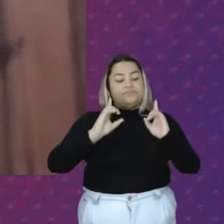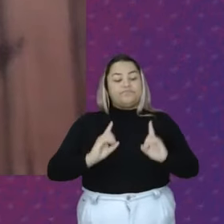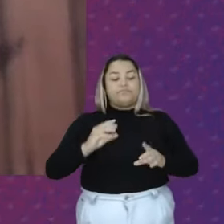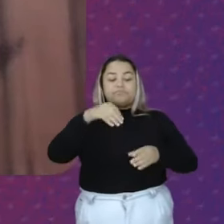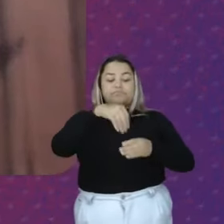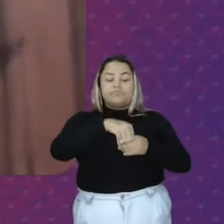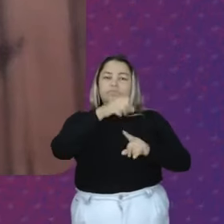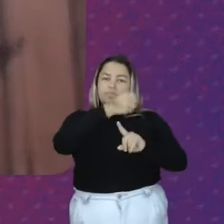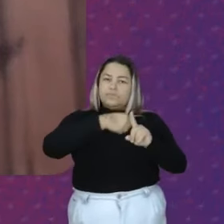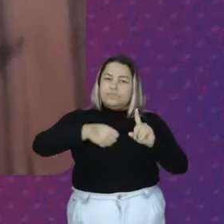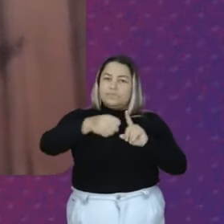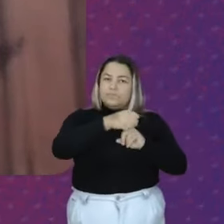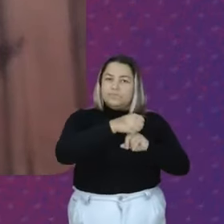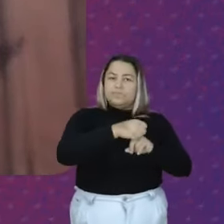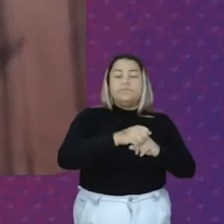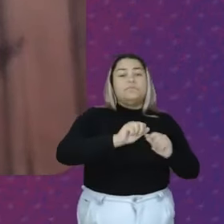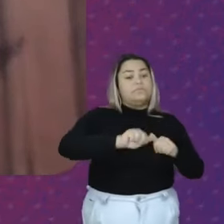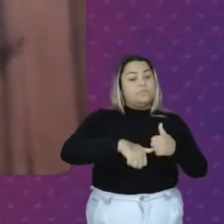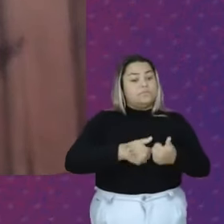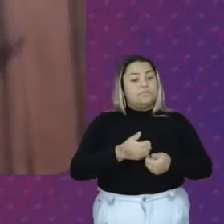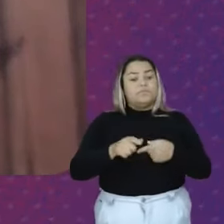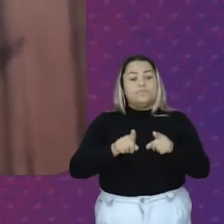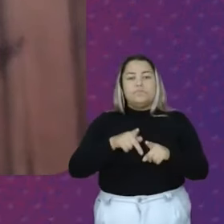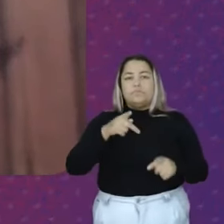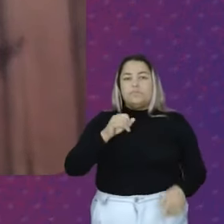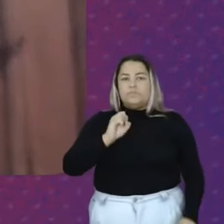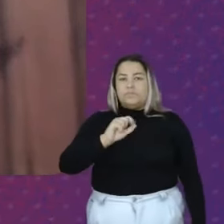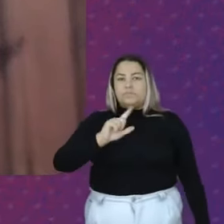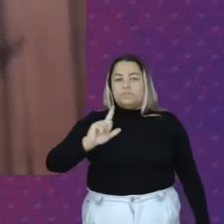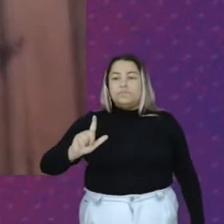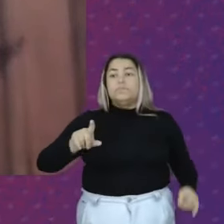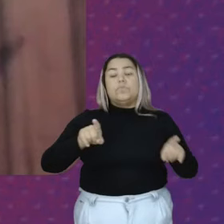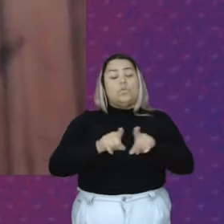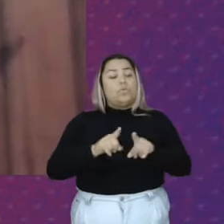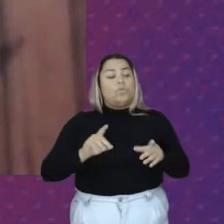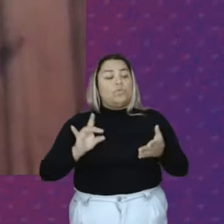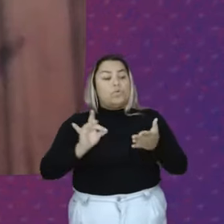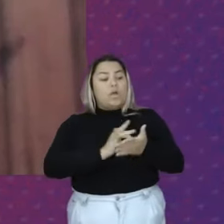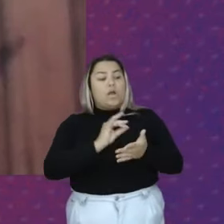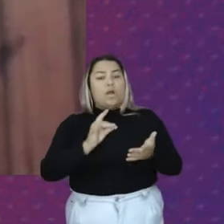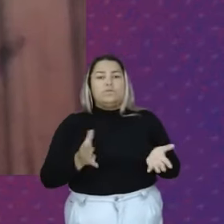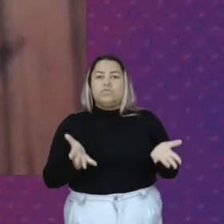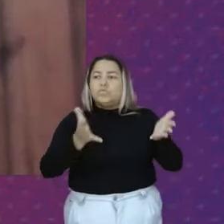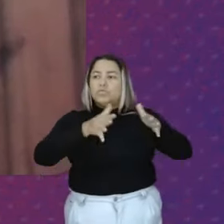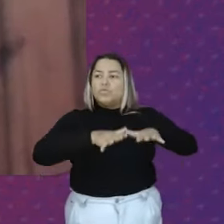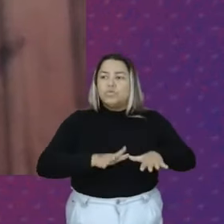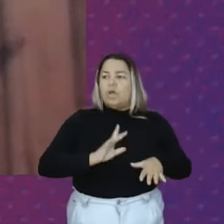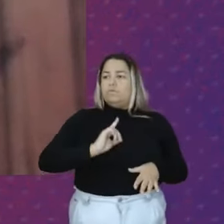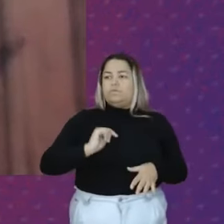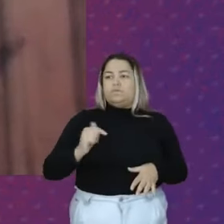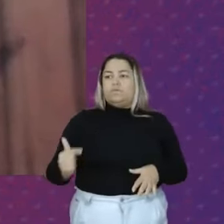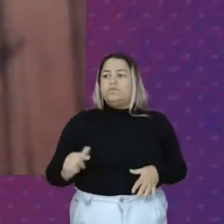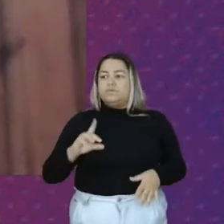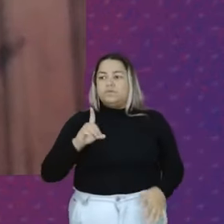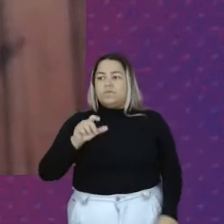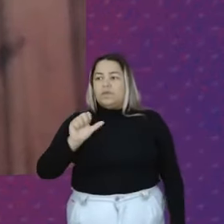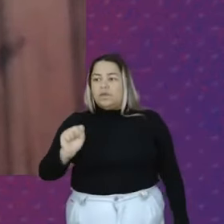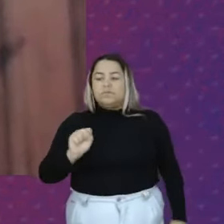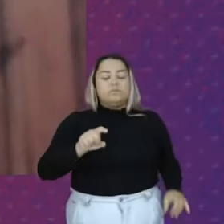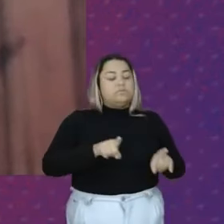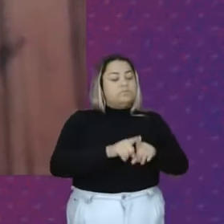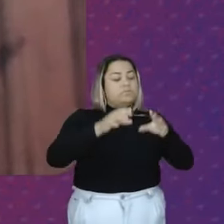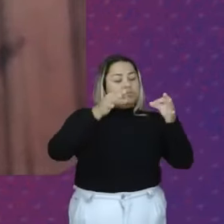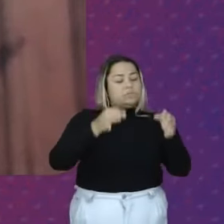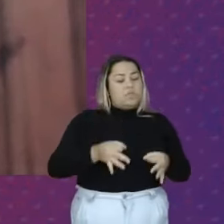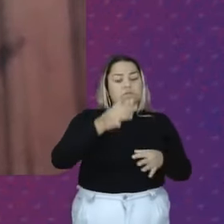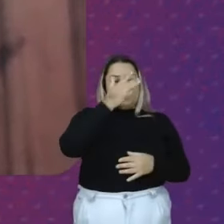a gente o a avaliação do psicosocial também vai criar o cadastro inclusão porque a gente não tem dados adequados para